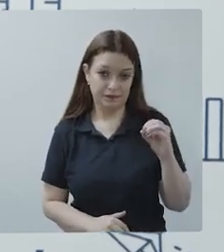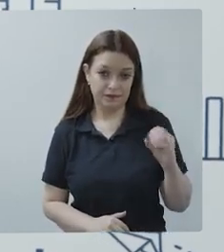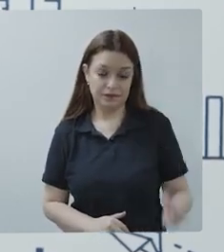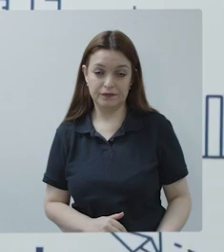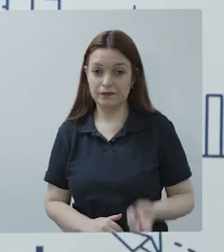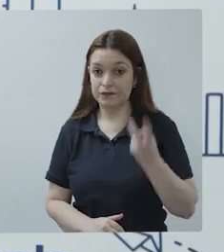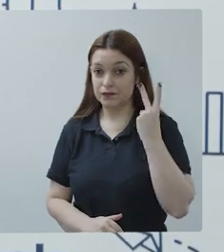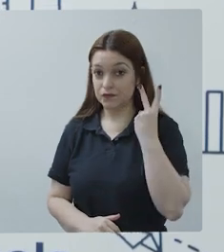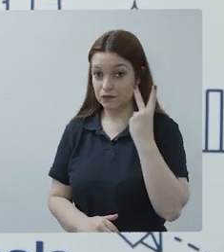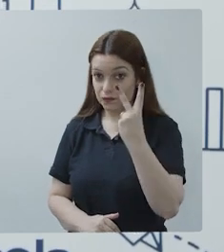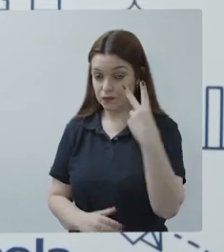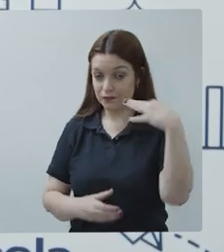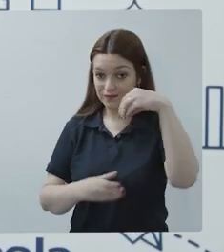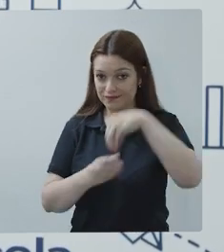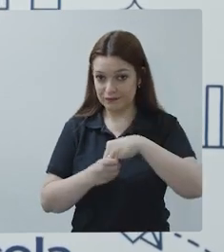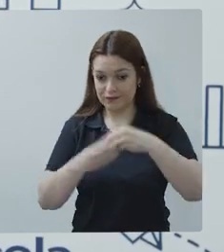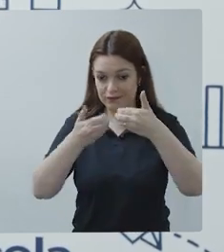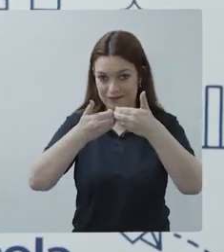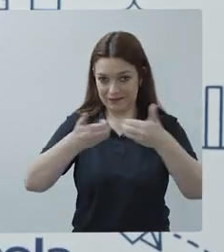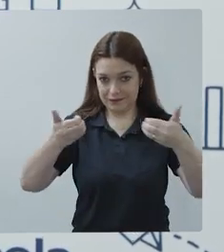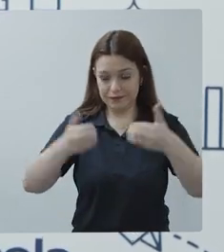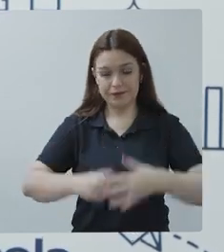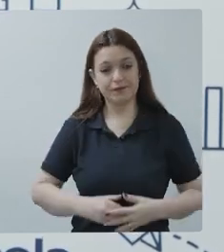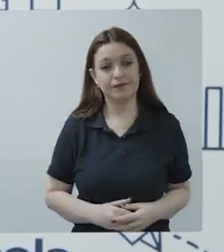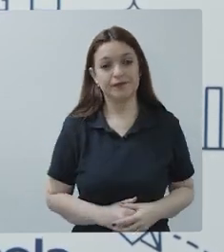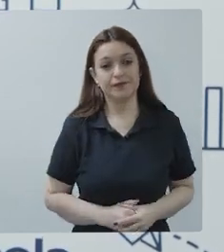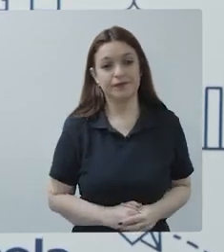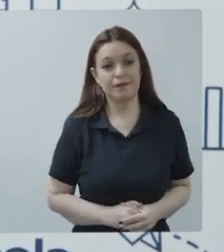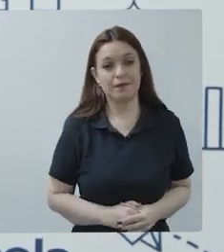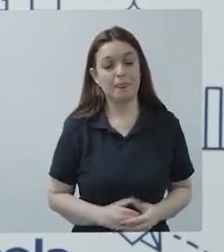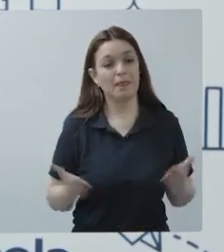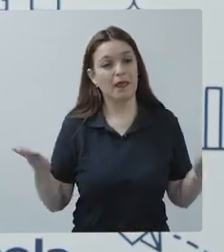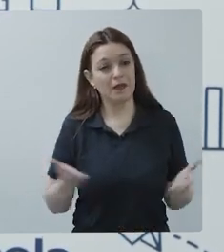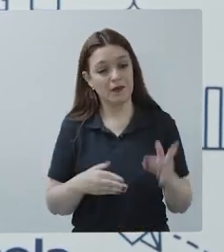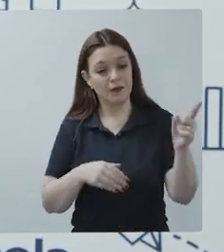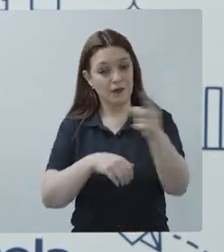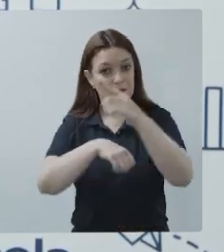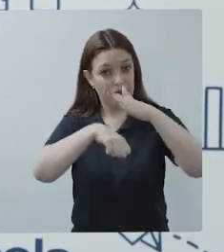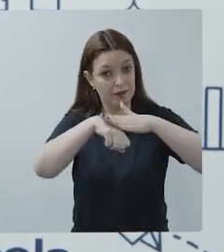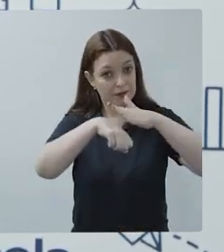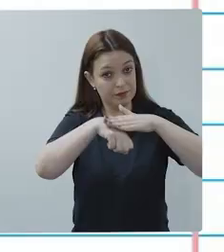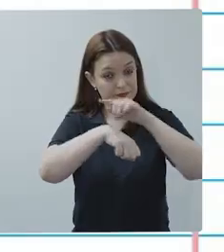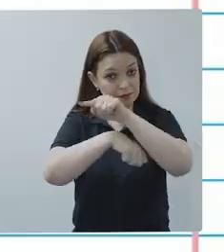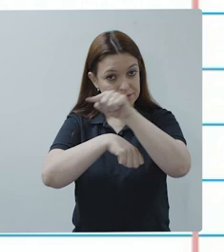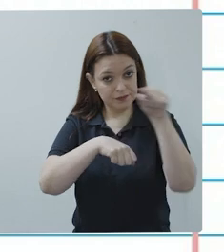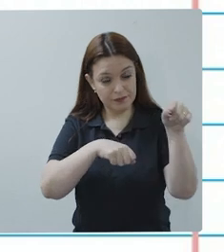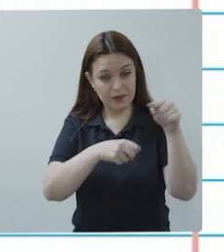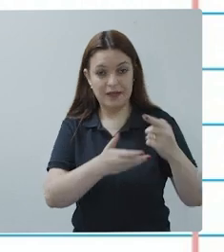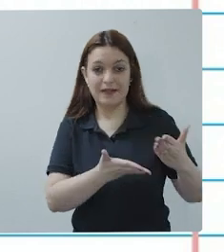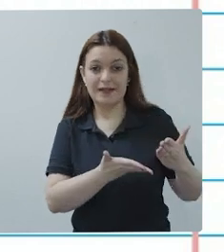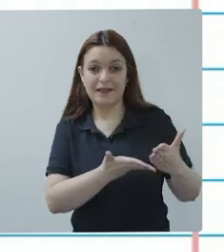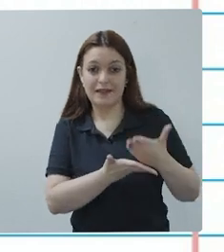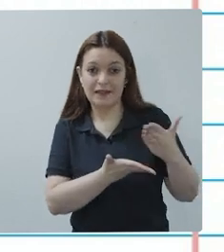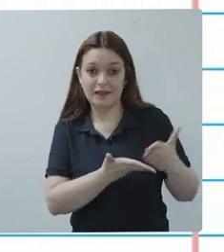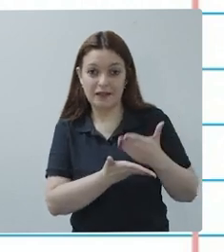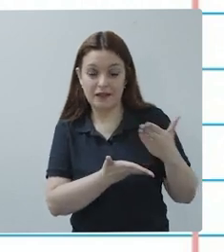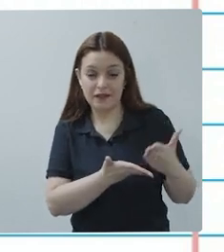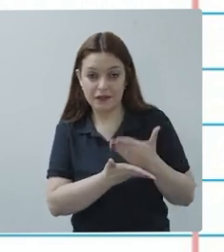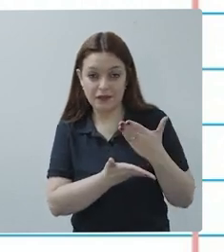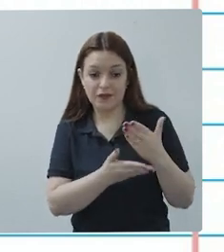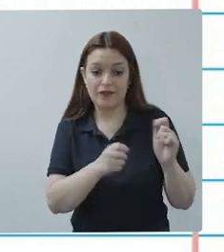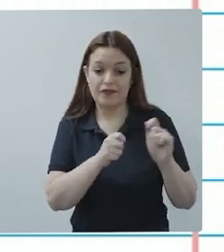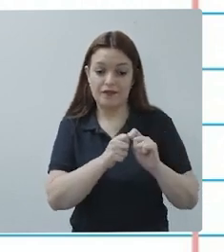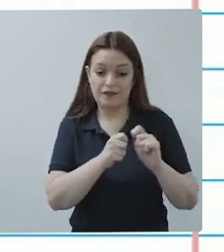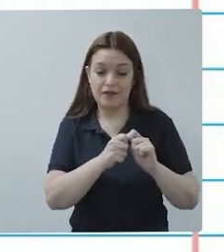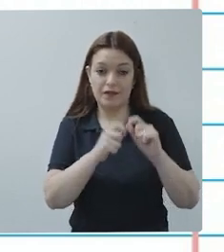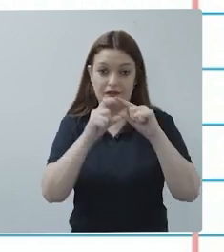2 sílabas. Agora é com vocês. Peguem o caderno e embaixo